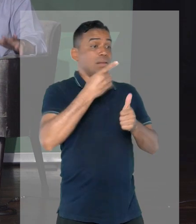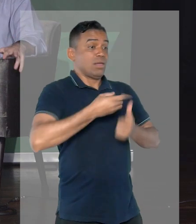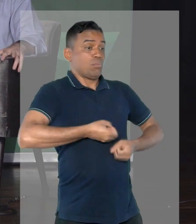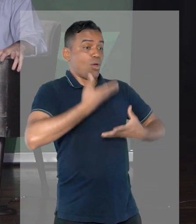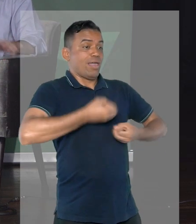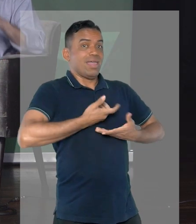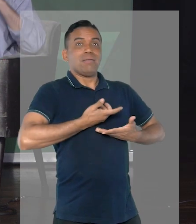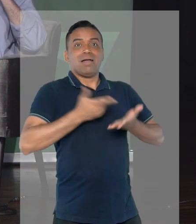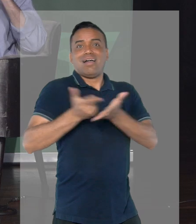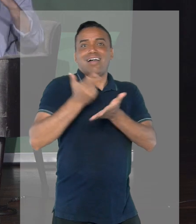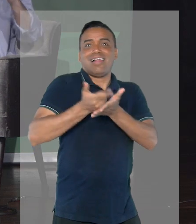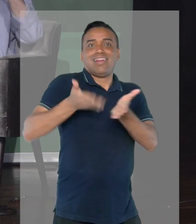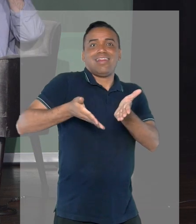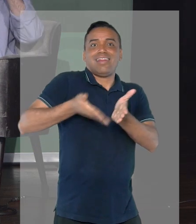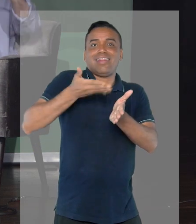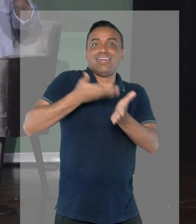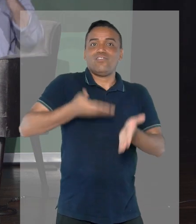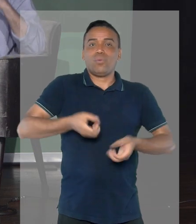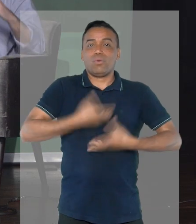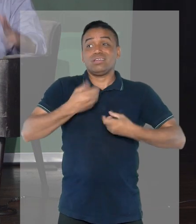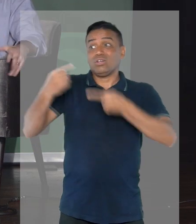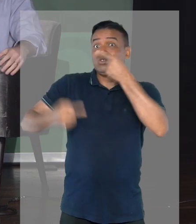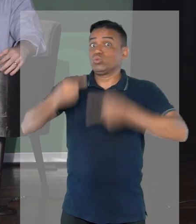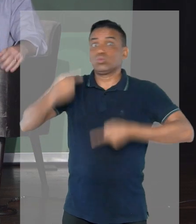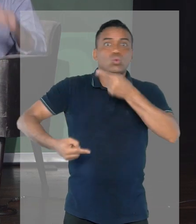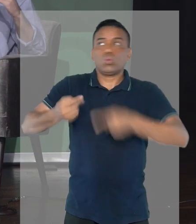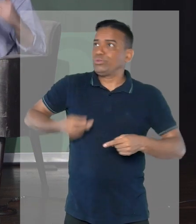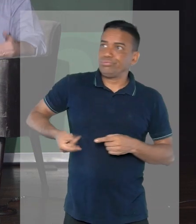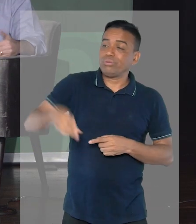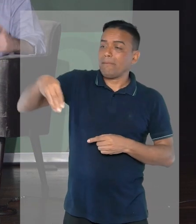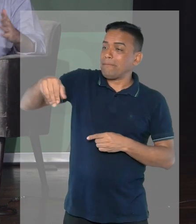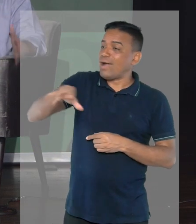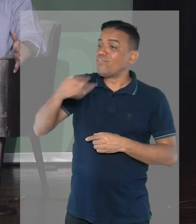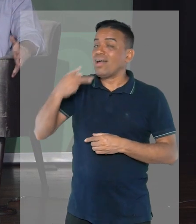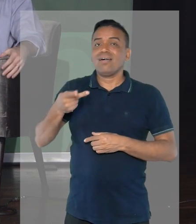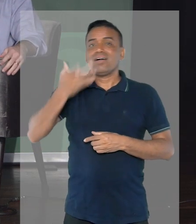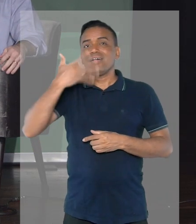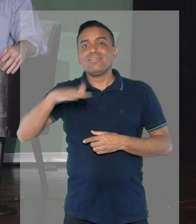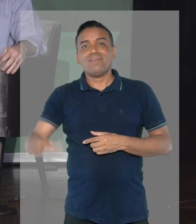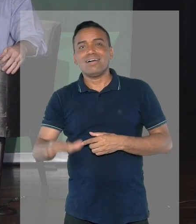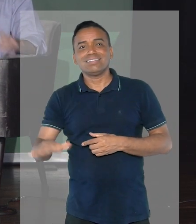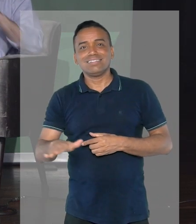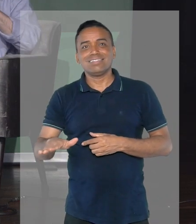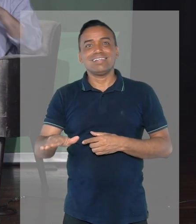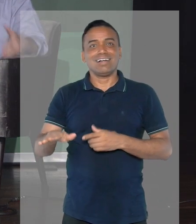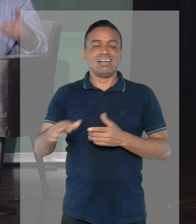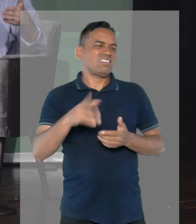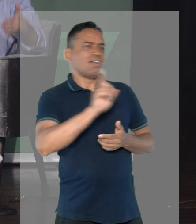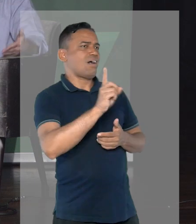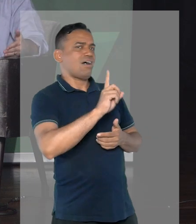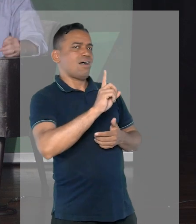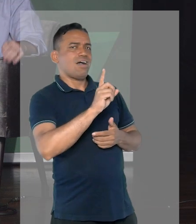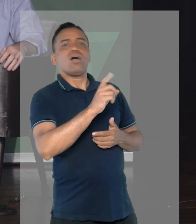alguma poesia. Eles discutem isso assim, muito tempo. O Mário falava, não, tem que ser uma infância, se não me engano. O Drummond, não,